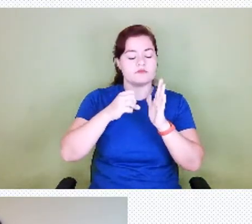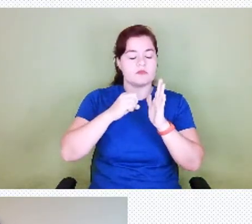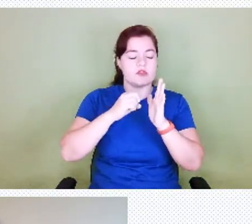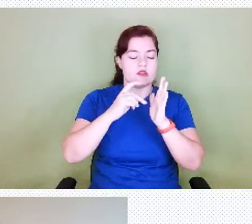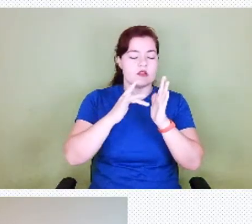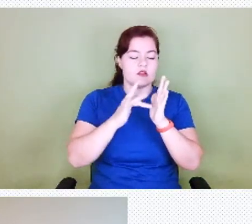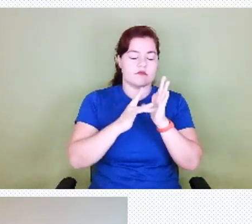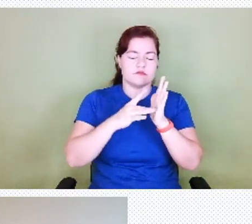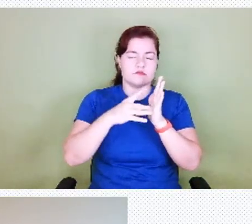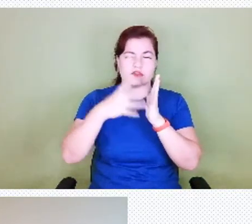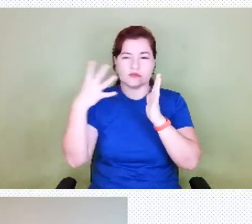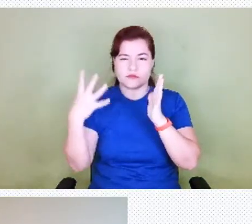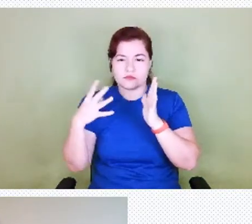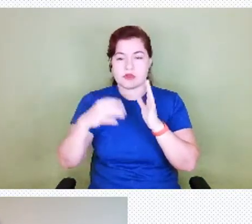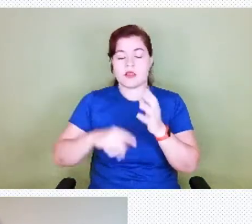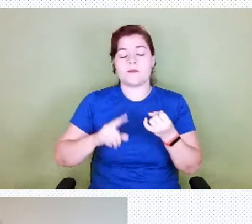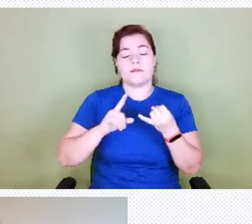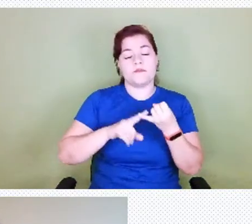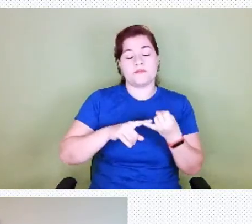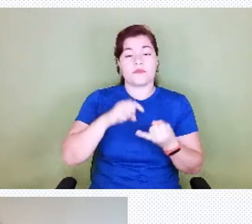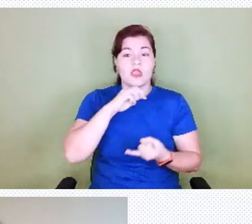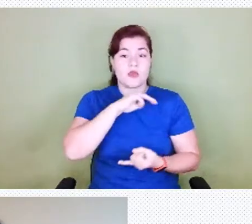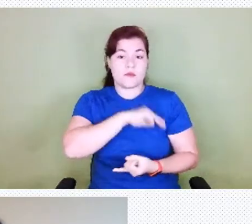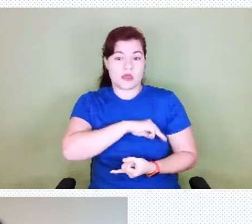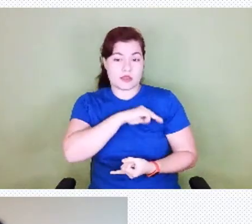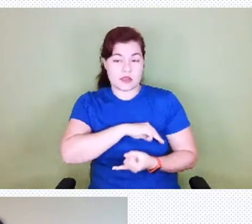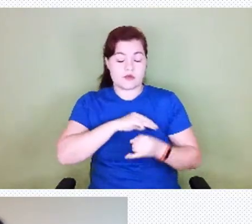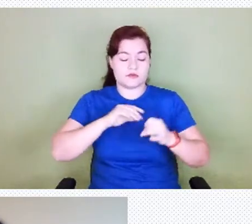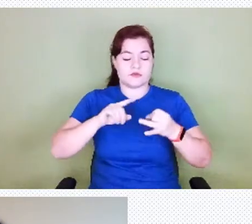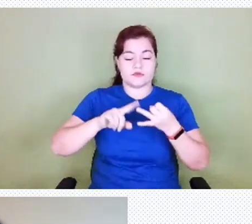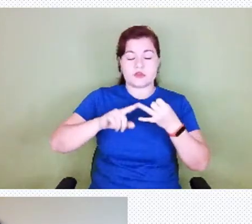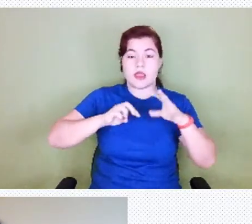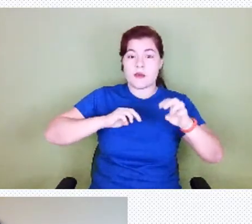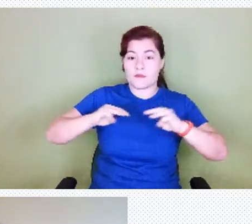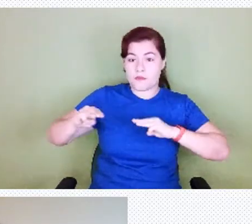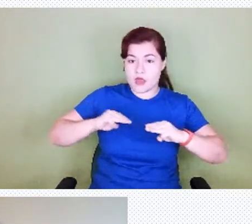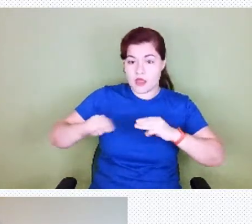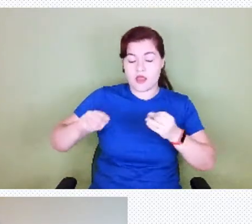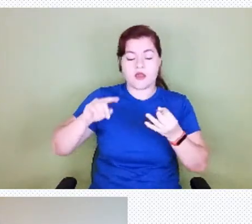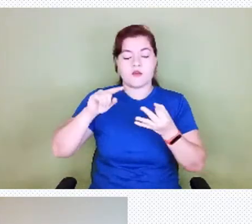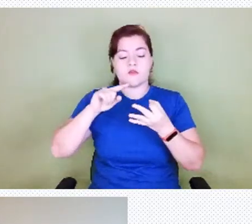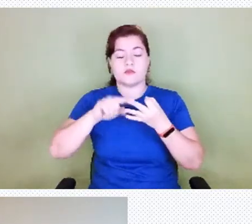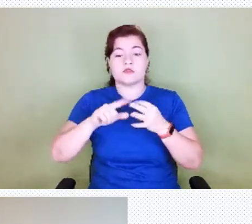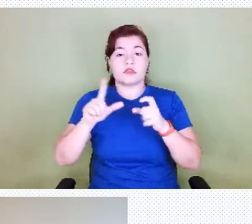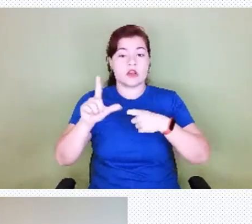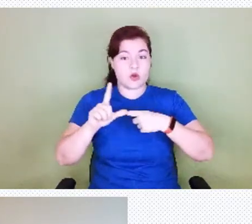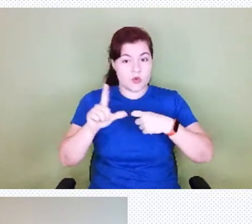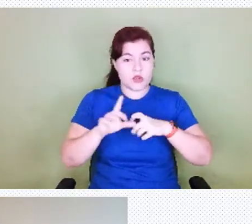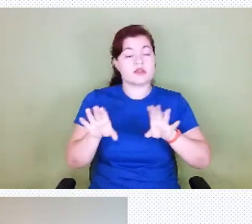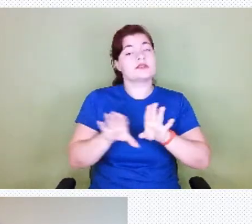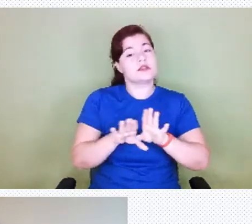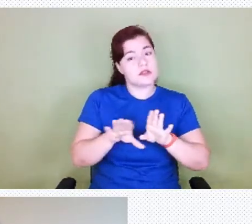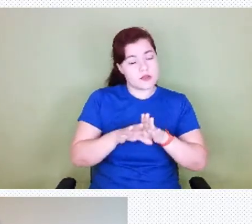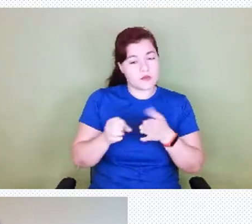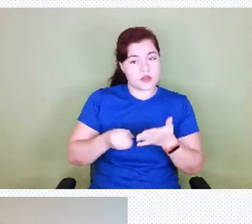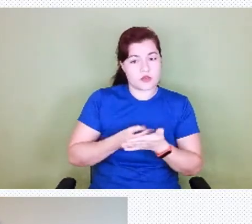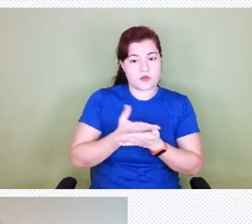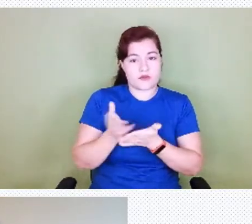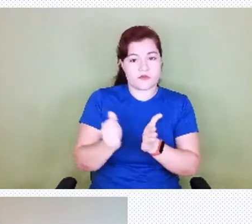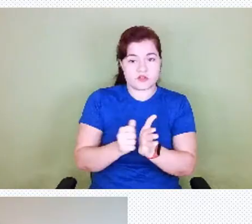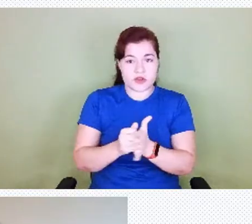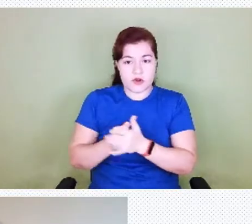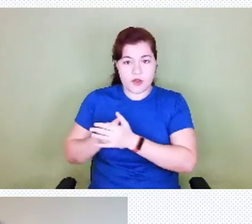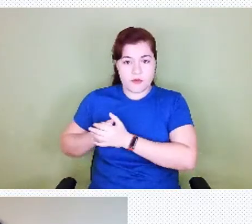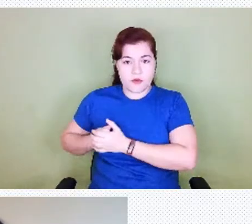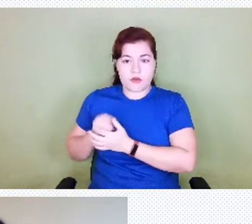Lucas, e até no apócrifo evangelho de Tomé, também está lá. Nesta